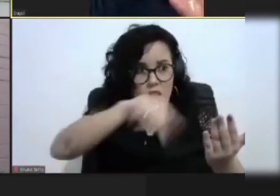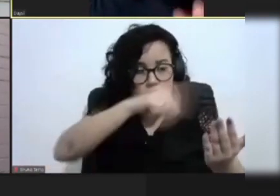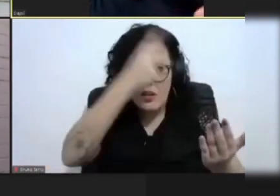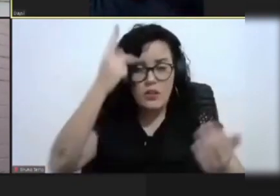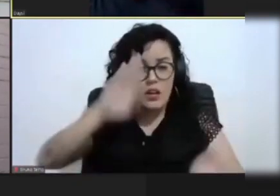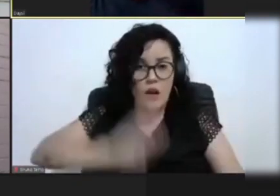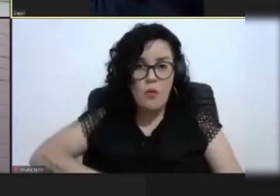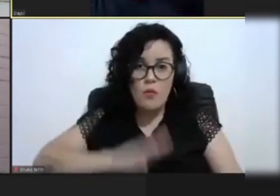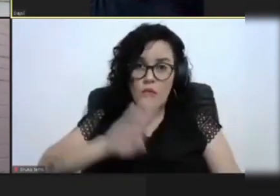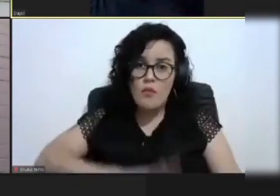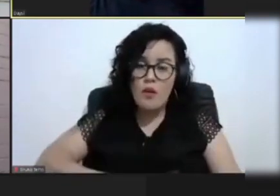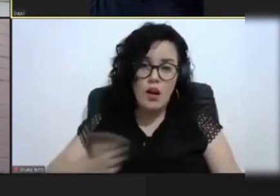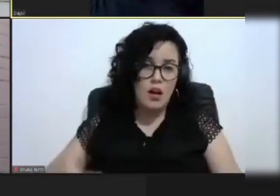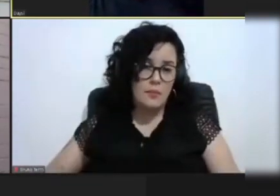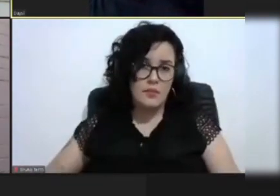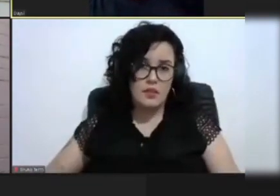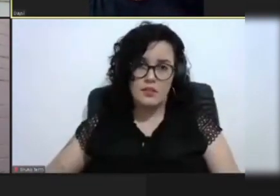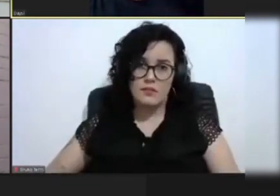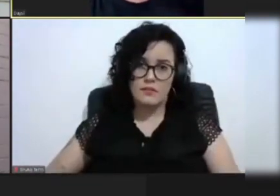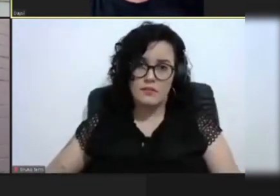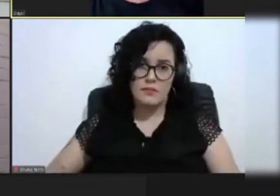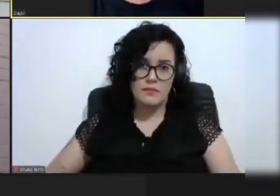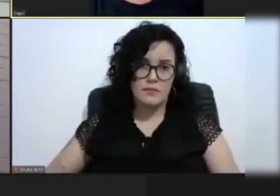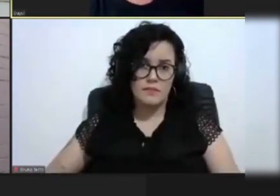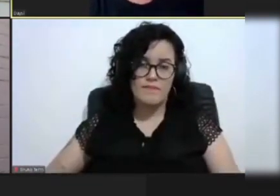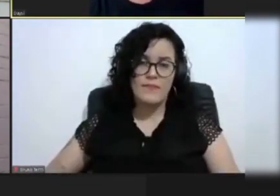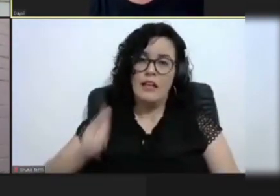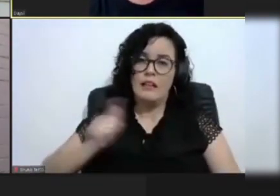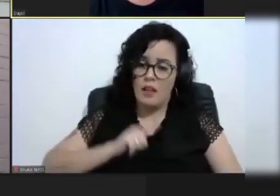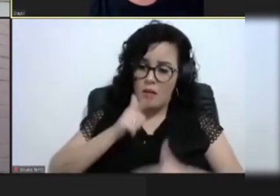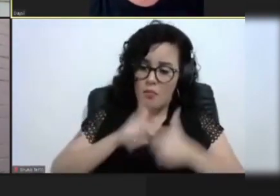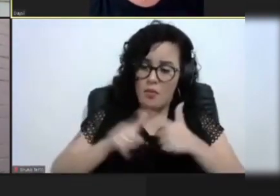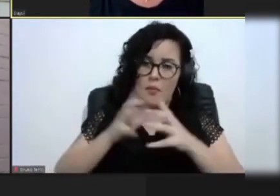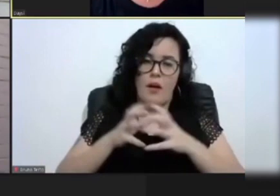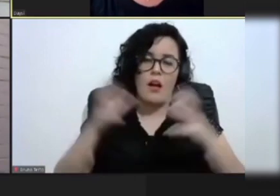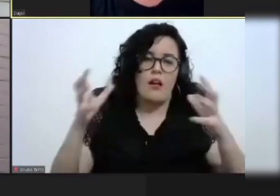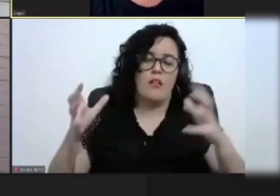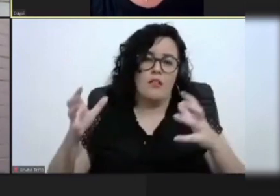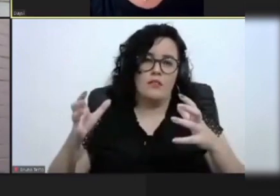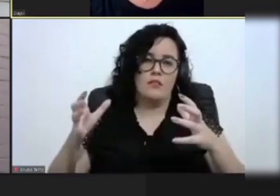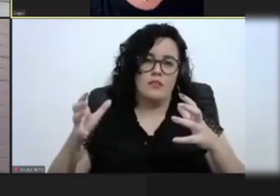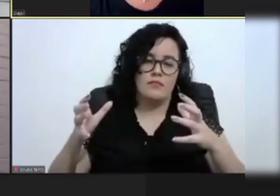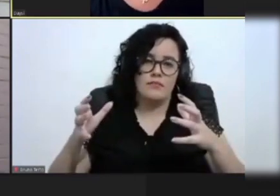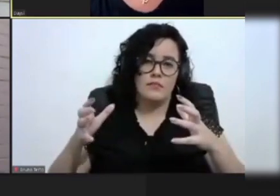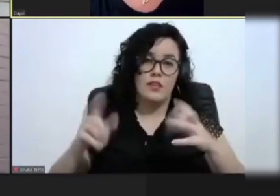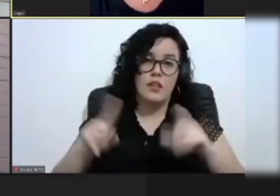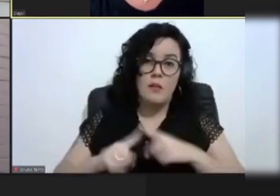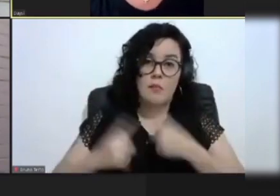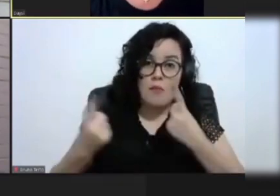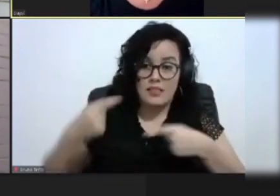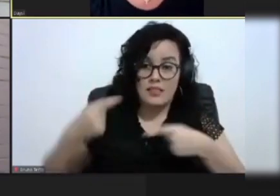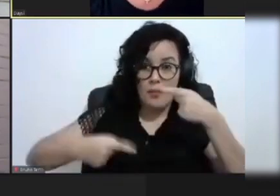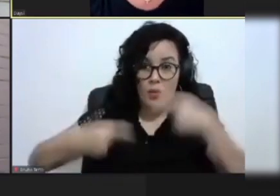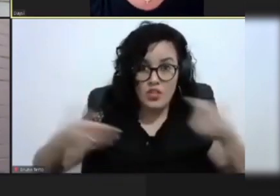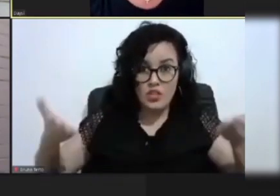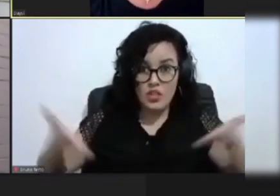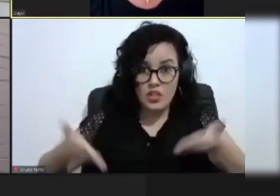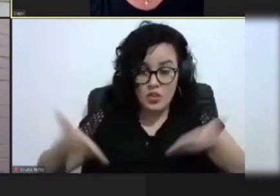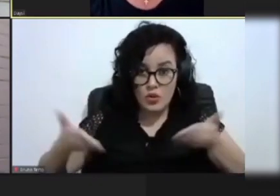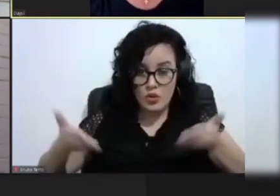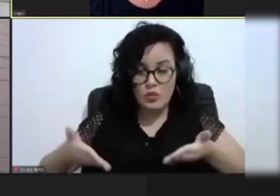Então, tem o problema de todo do genocida que ele é, mas a política social hoje, ela